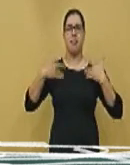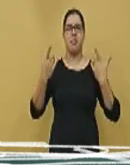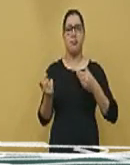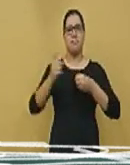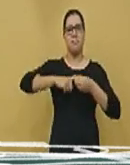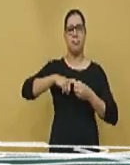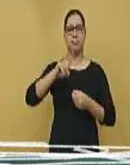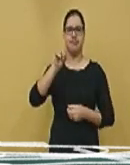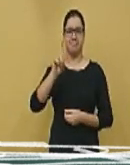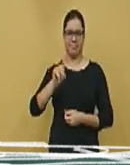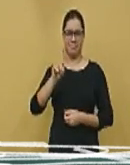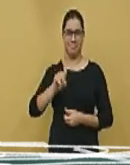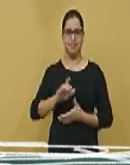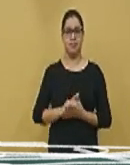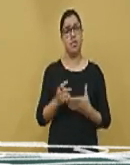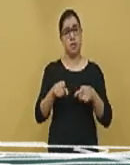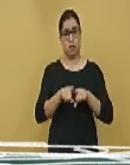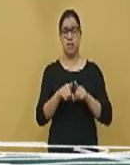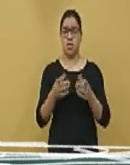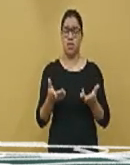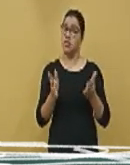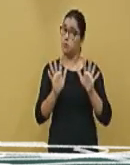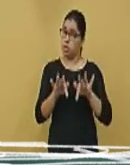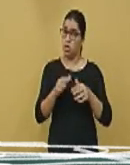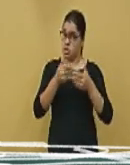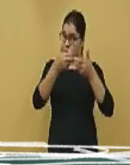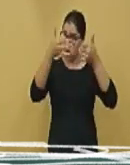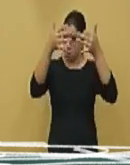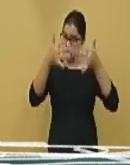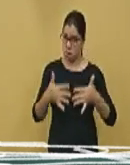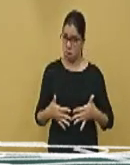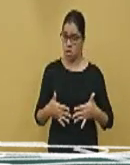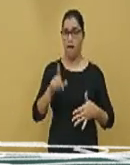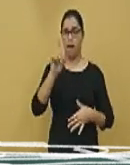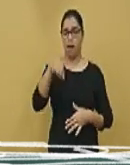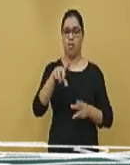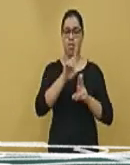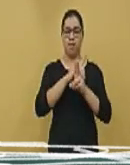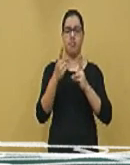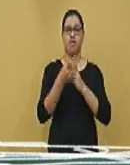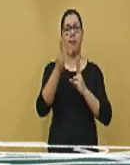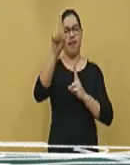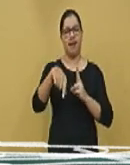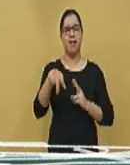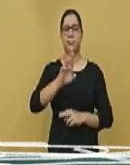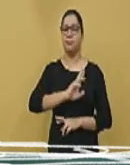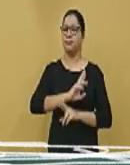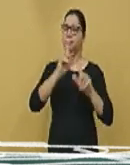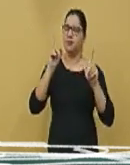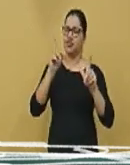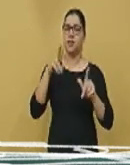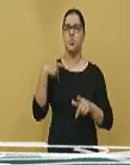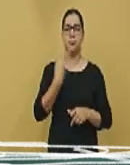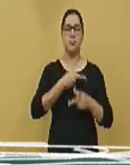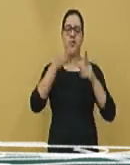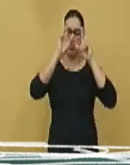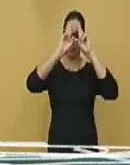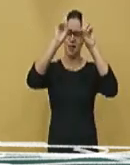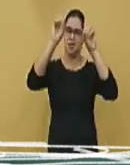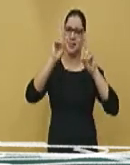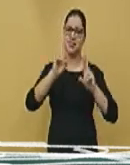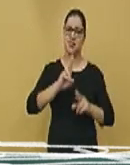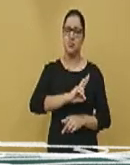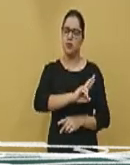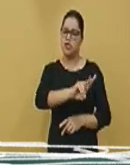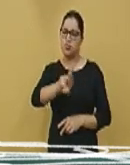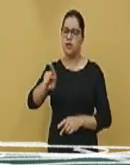Enfim, para finalizar, a UFGD já é diferente. Por isso que nós respeitamos os diferentes e